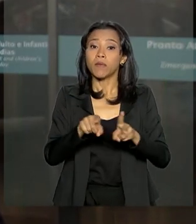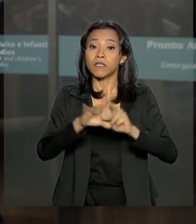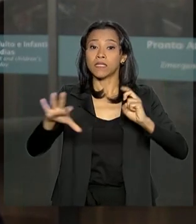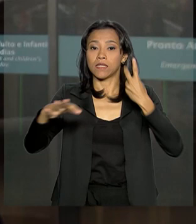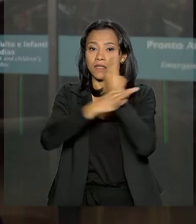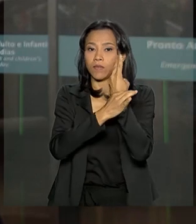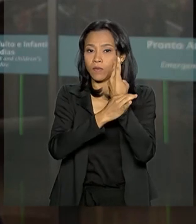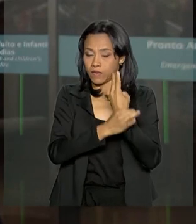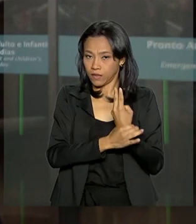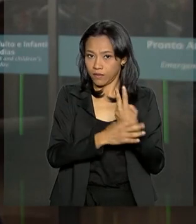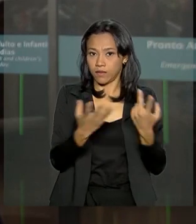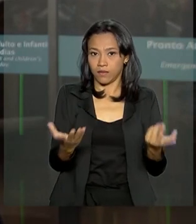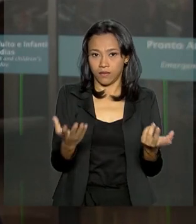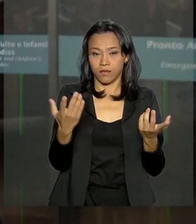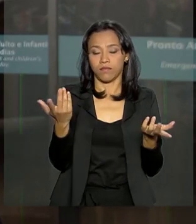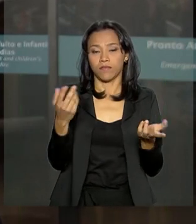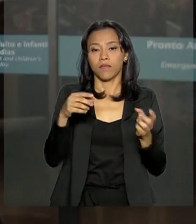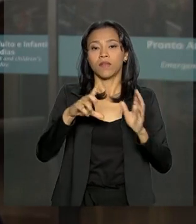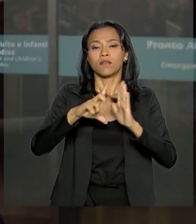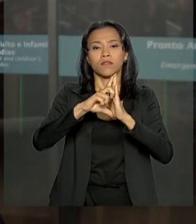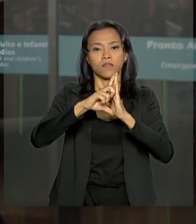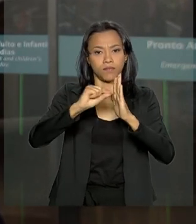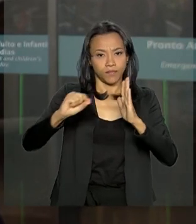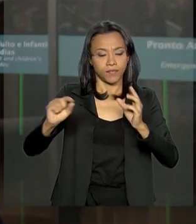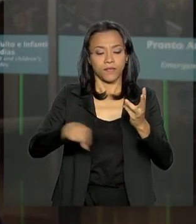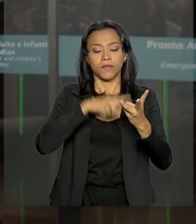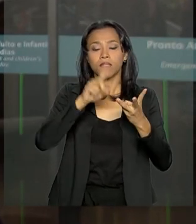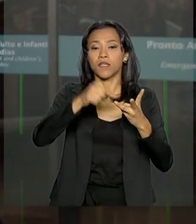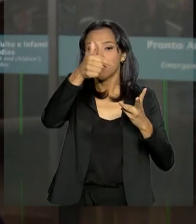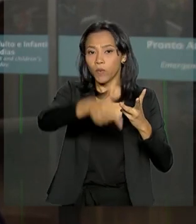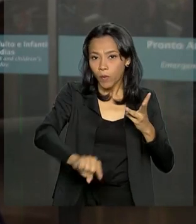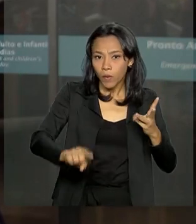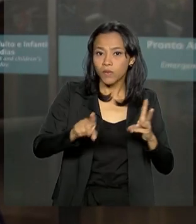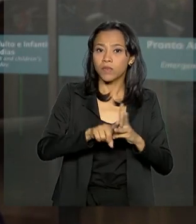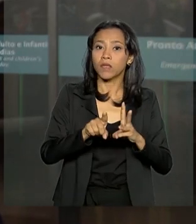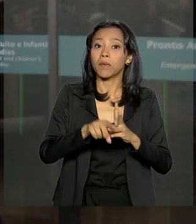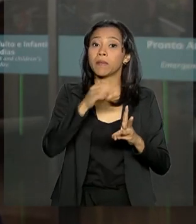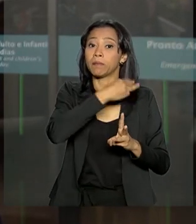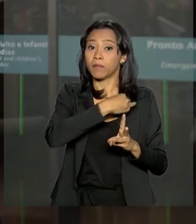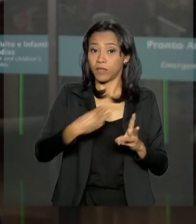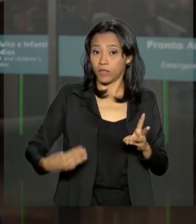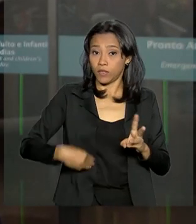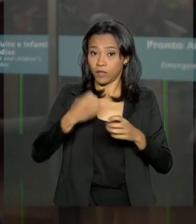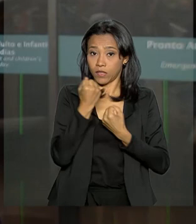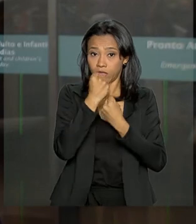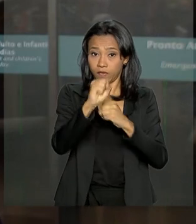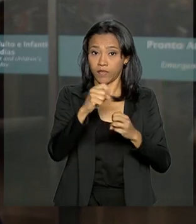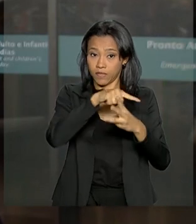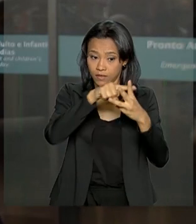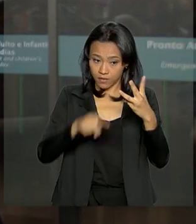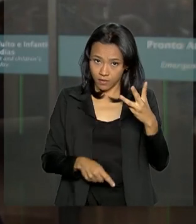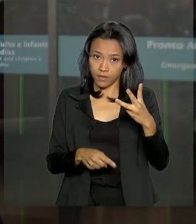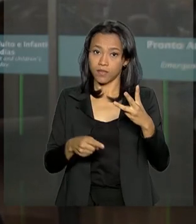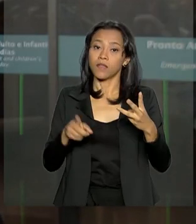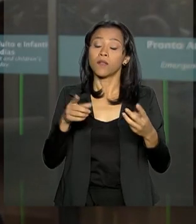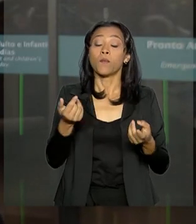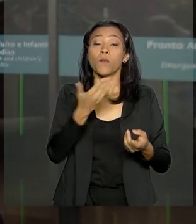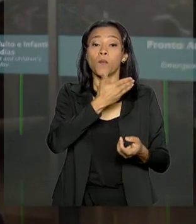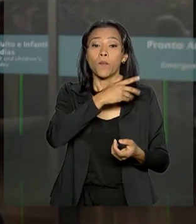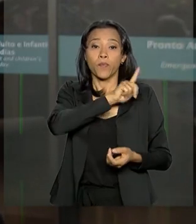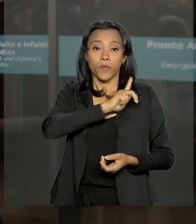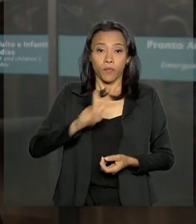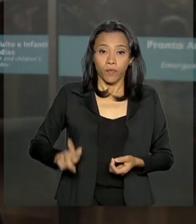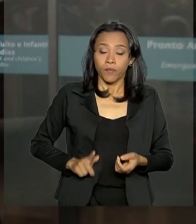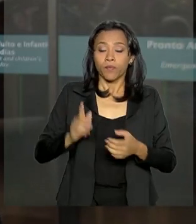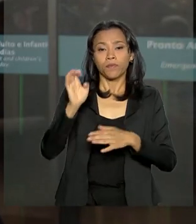de Segurança Institucional, e Fernando Azevedo e Silva, ministro da Defesa. O governador de São Paulo, João